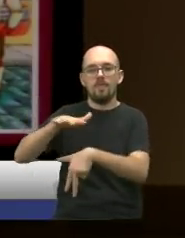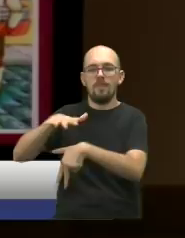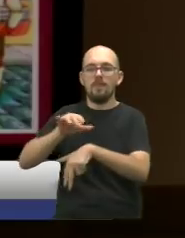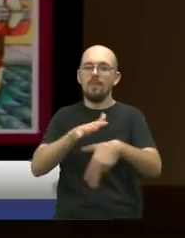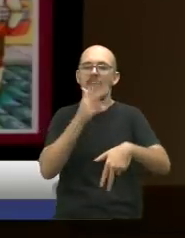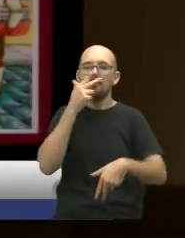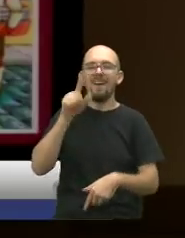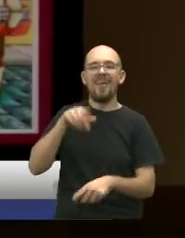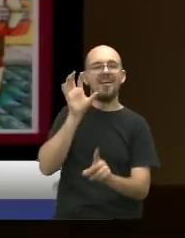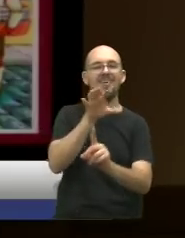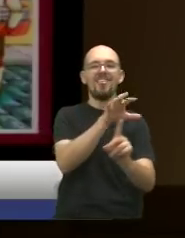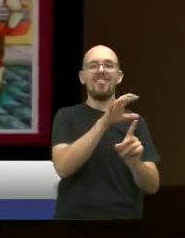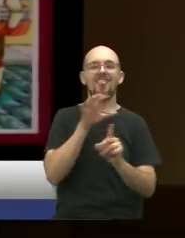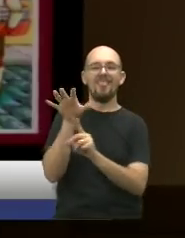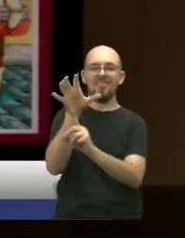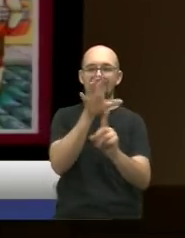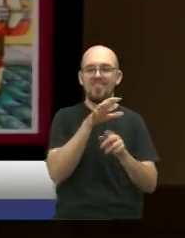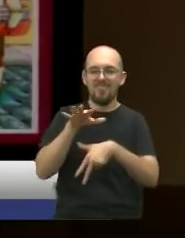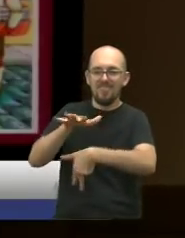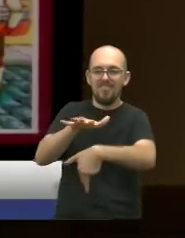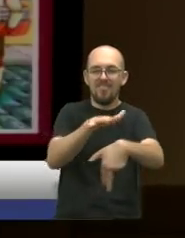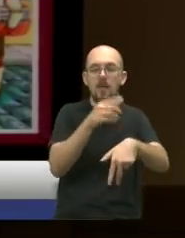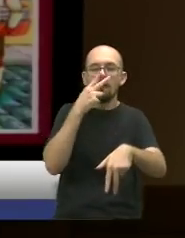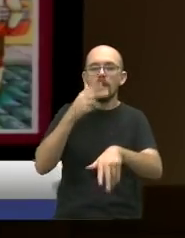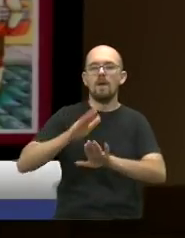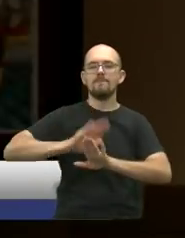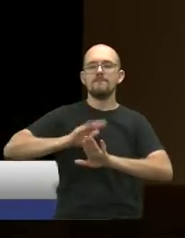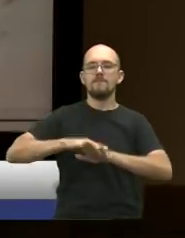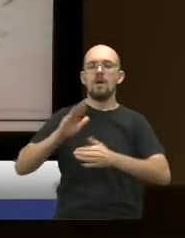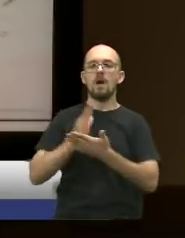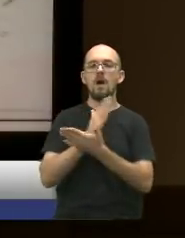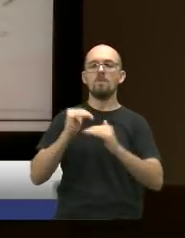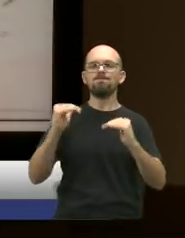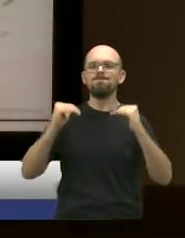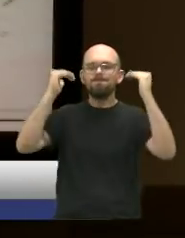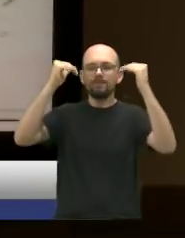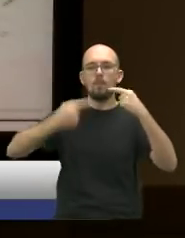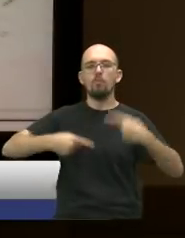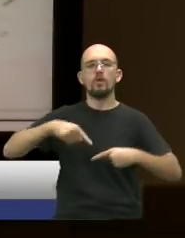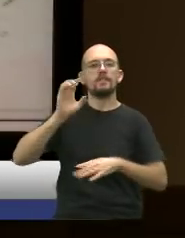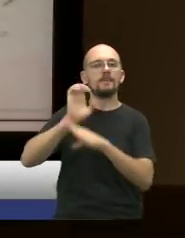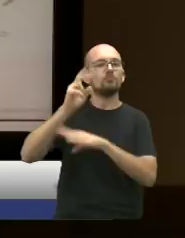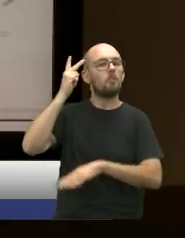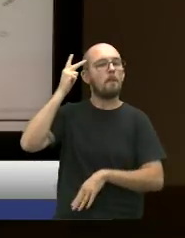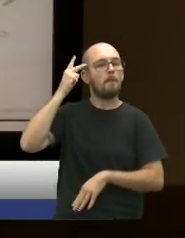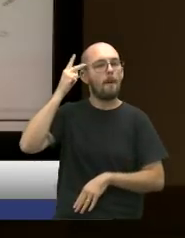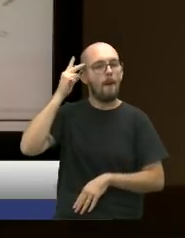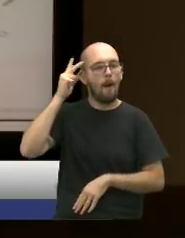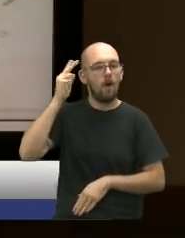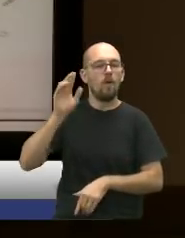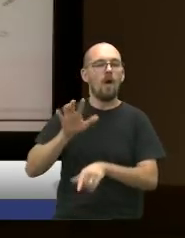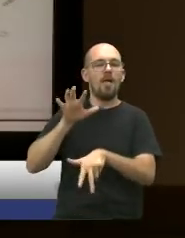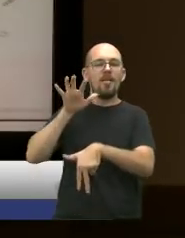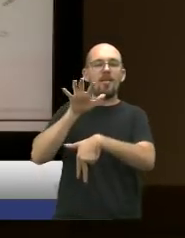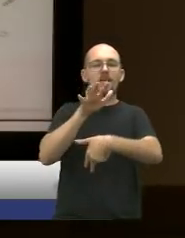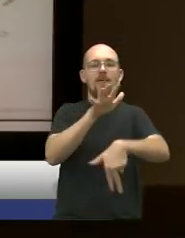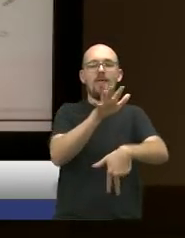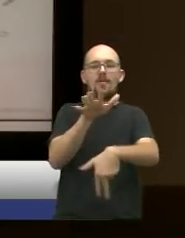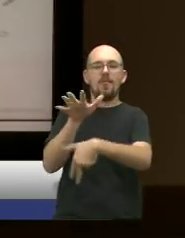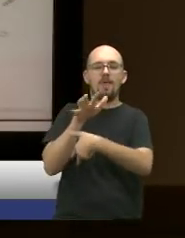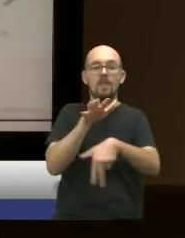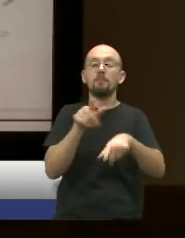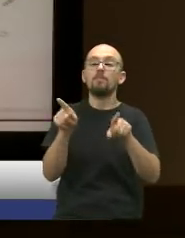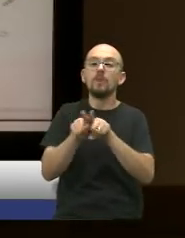como marionete. Era interesse dos grandes políticos de São Paulo, o orgulho de grandes políticos de São Paulo, que inclusive